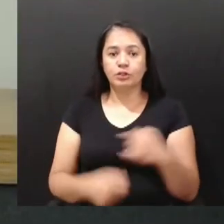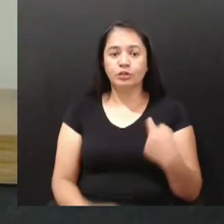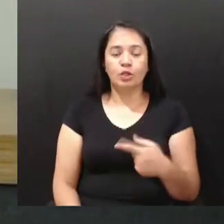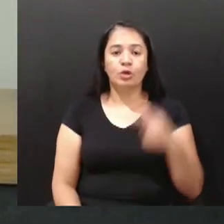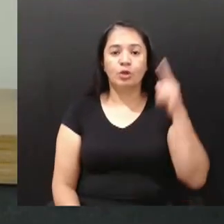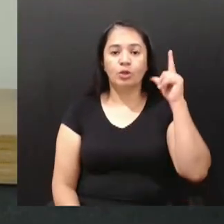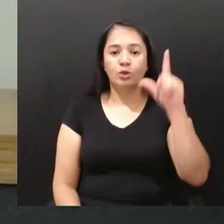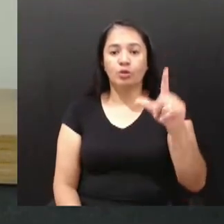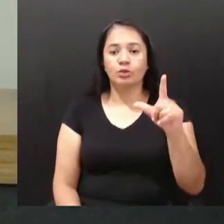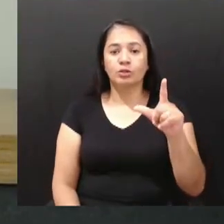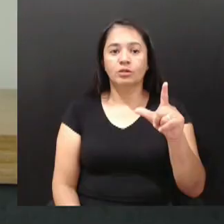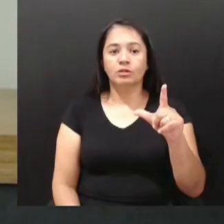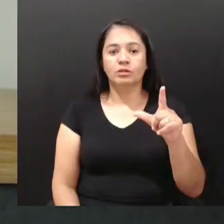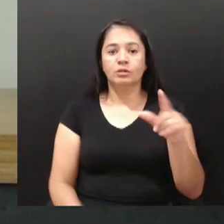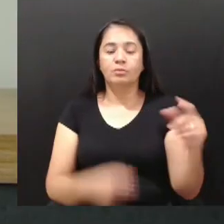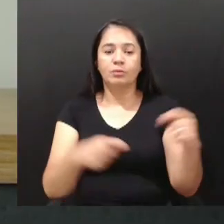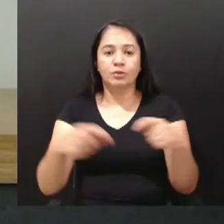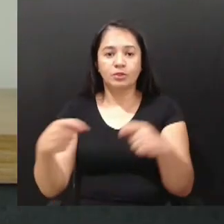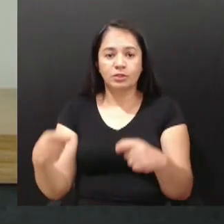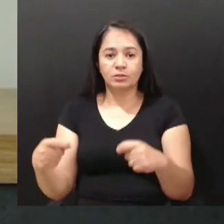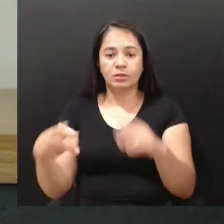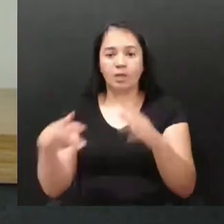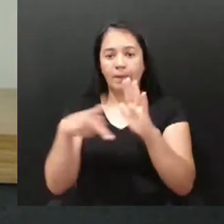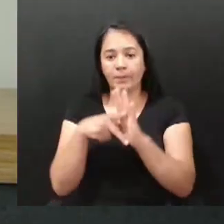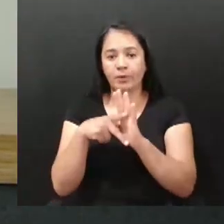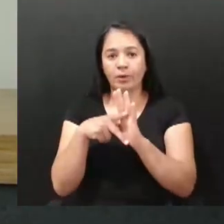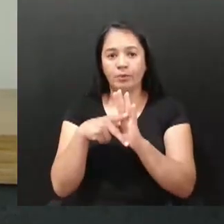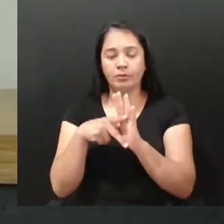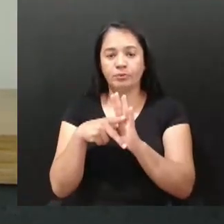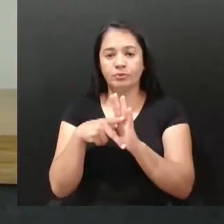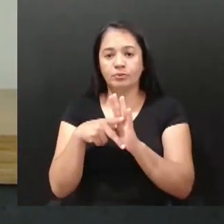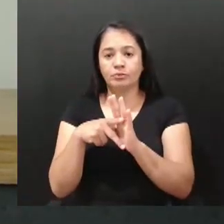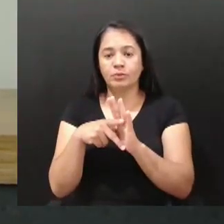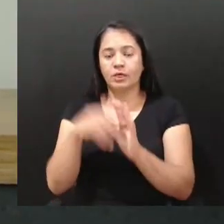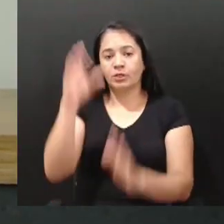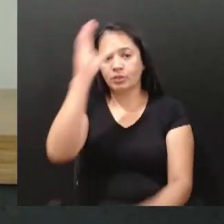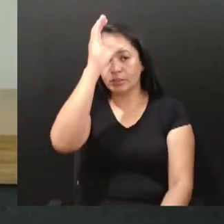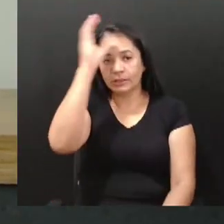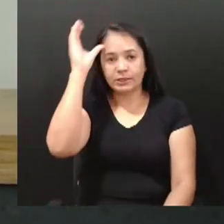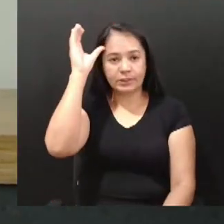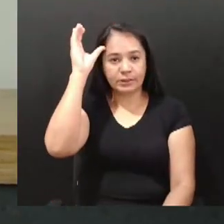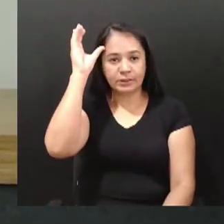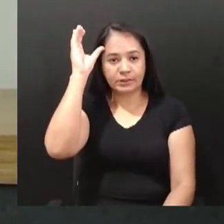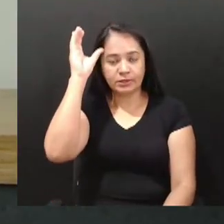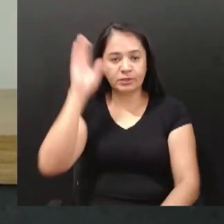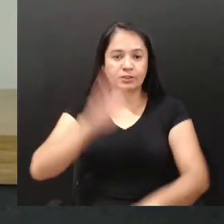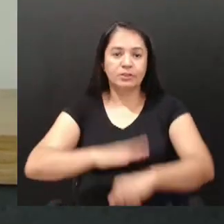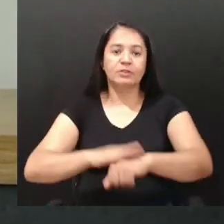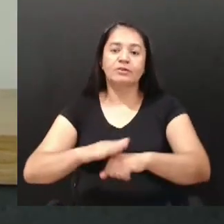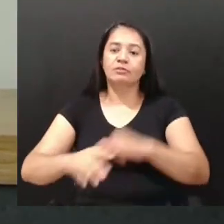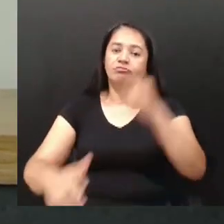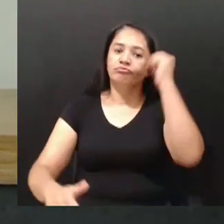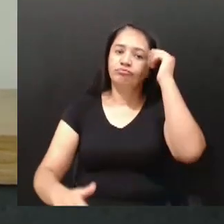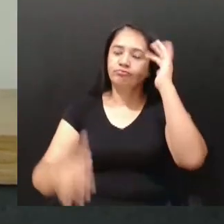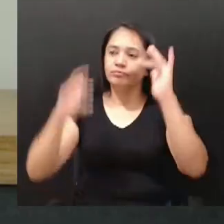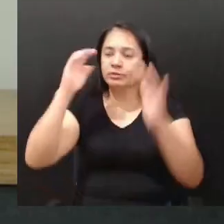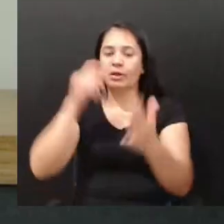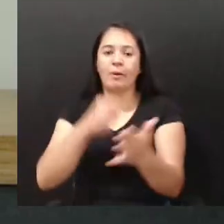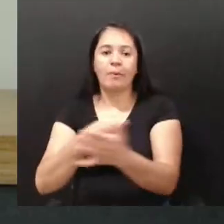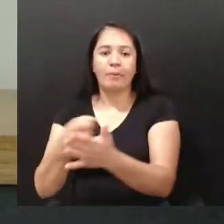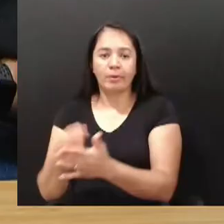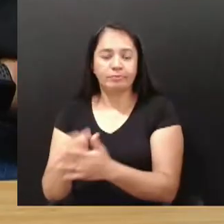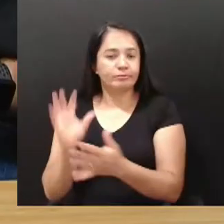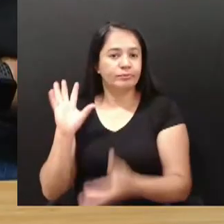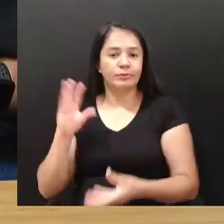para o consumidor estar realizando seus sonhos, pagando suas dívidas e, enfim, no dia resolvendo